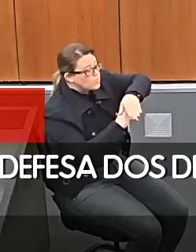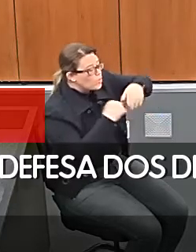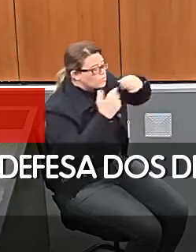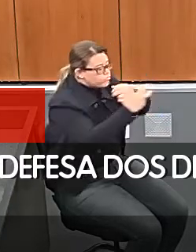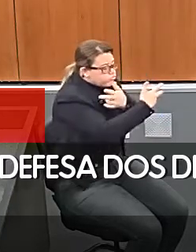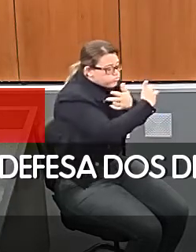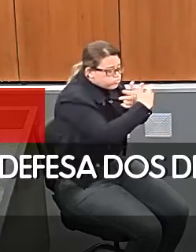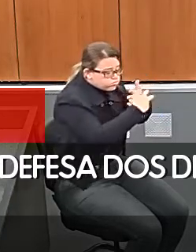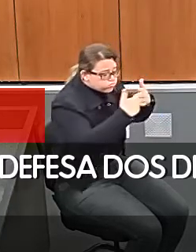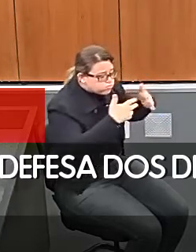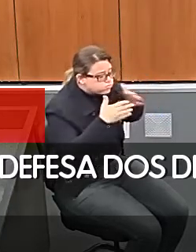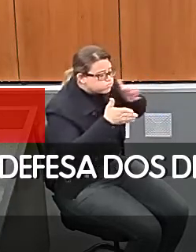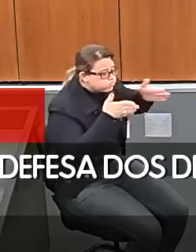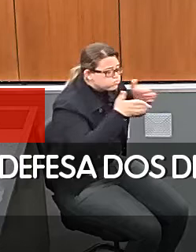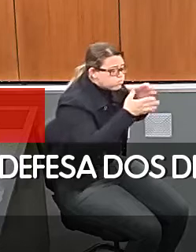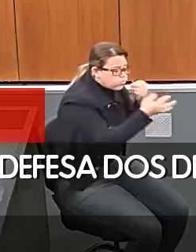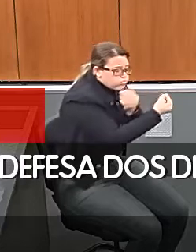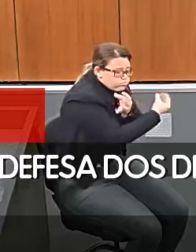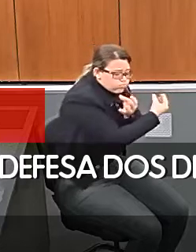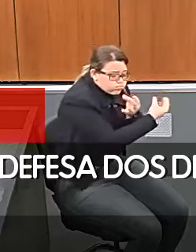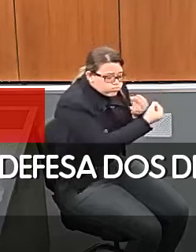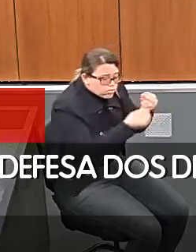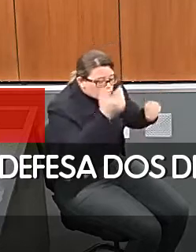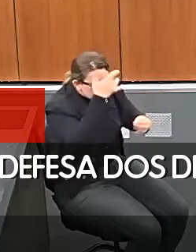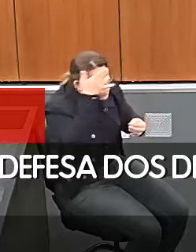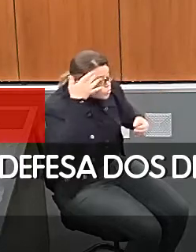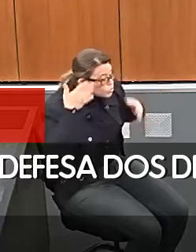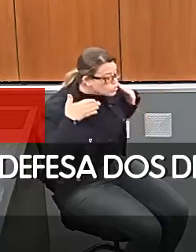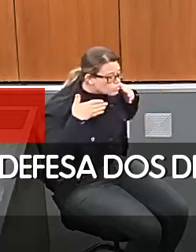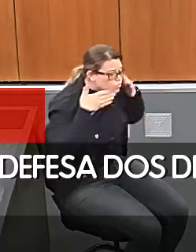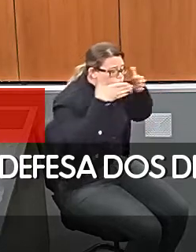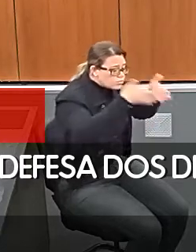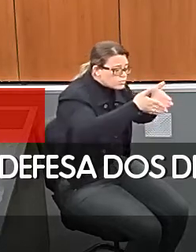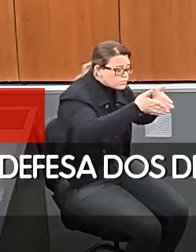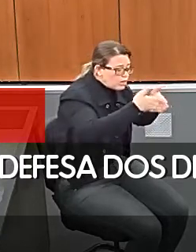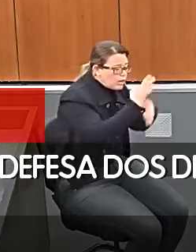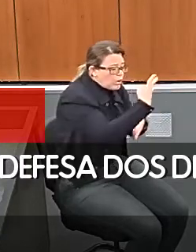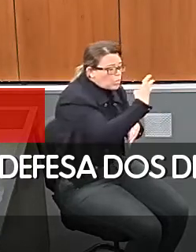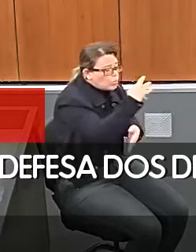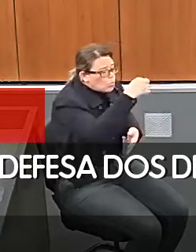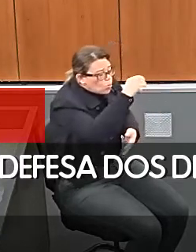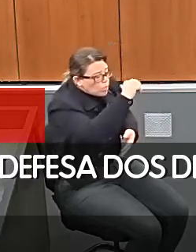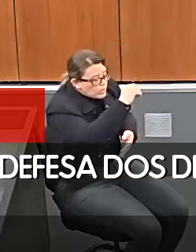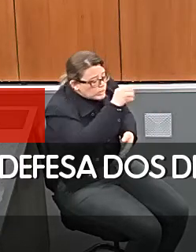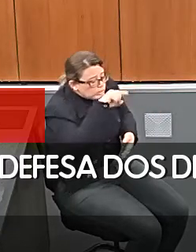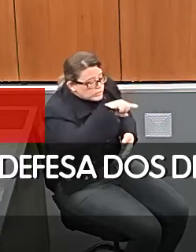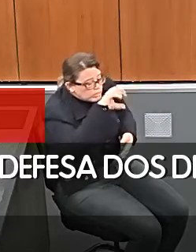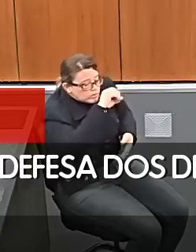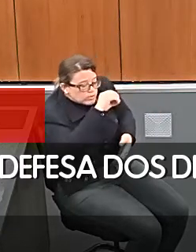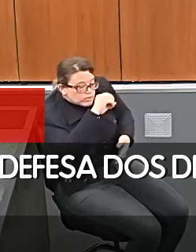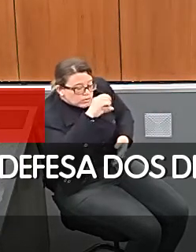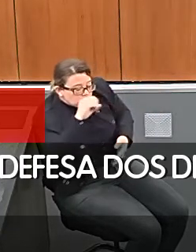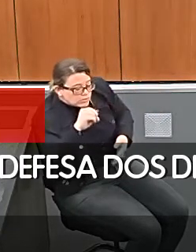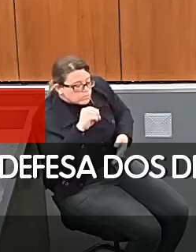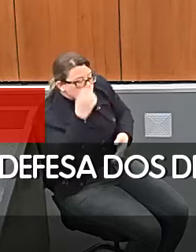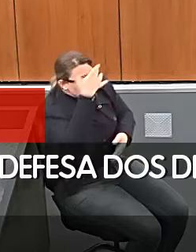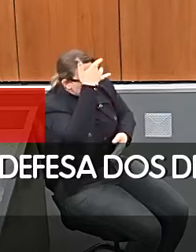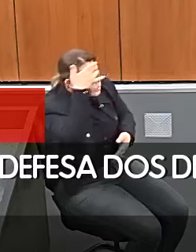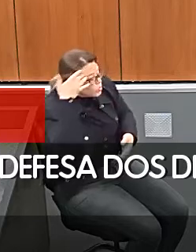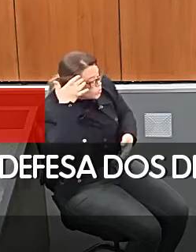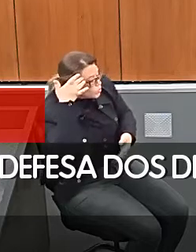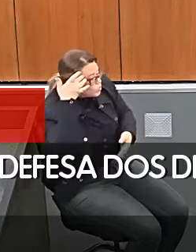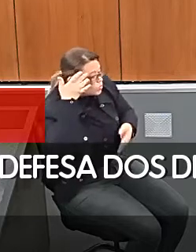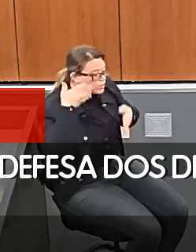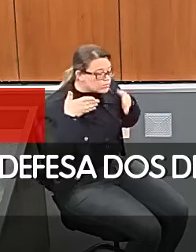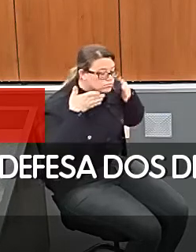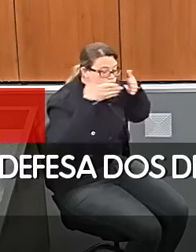de pessoas, registrando uma média diária de 40 mil usuários. Esse treinamento é uma forma de assegurar